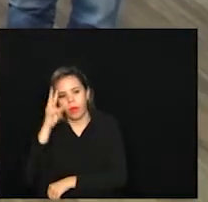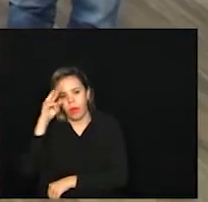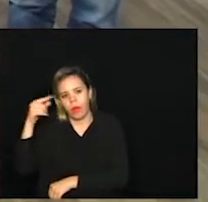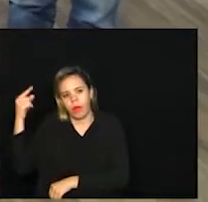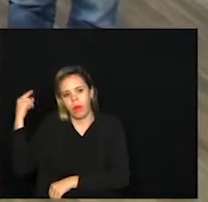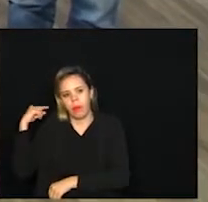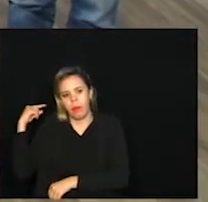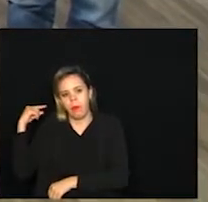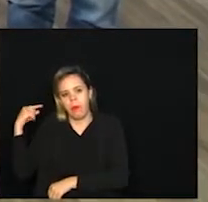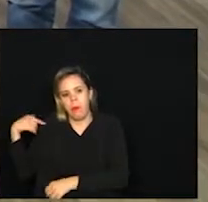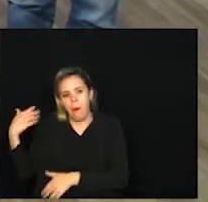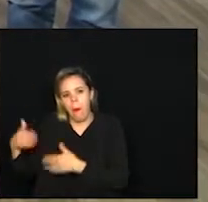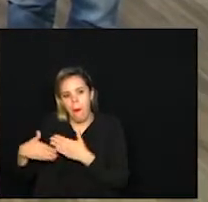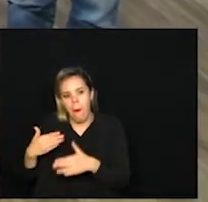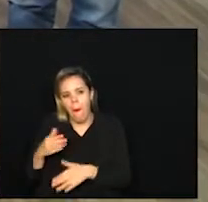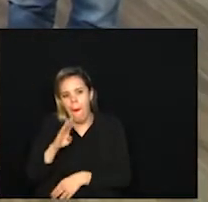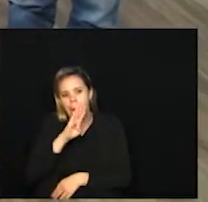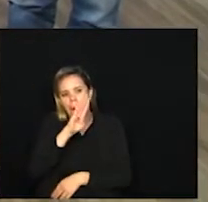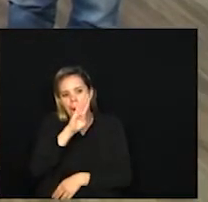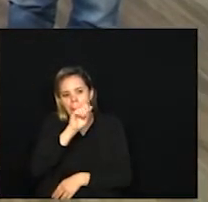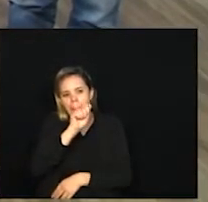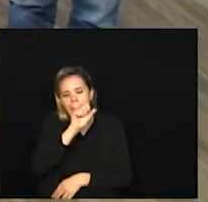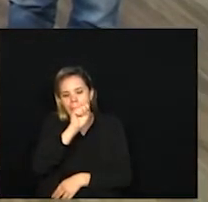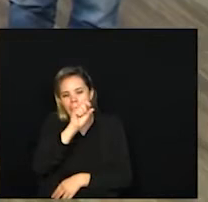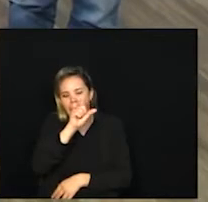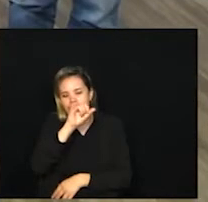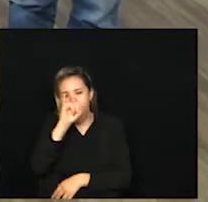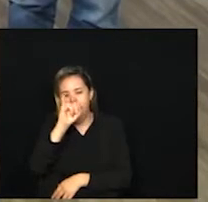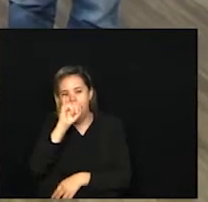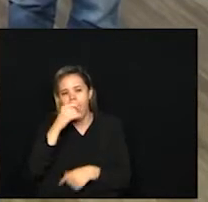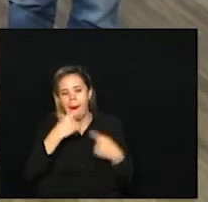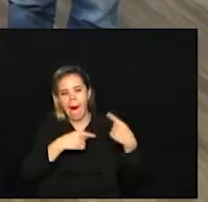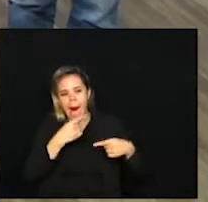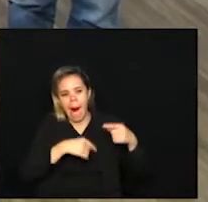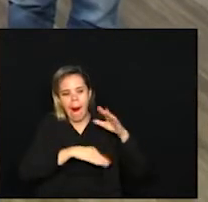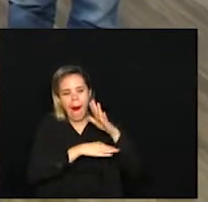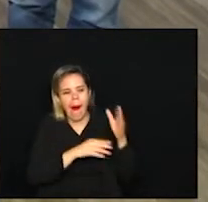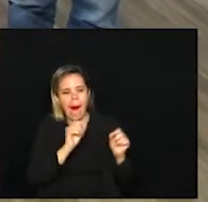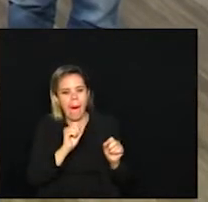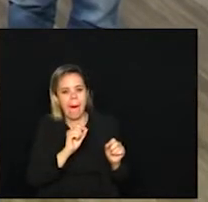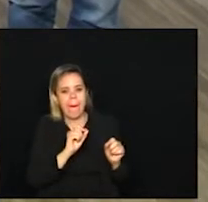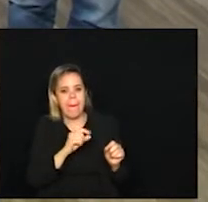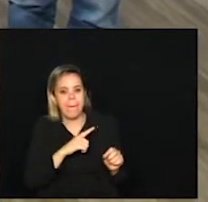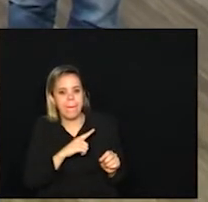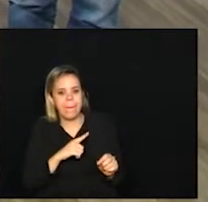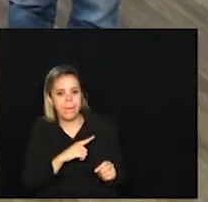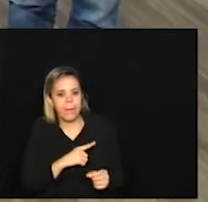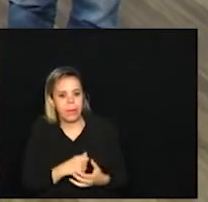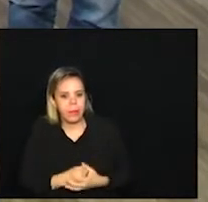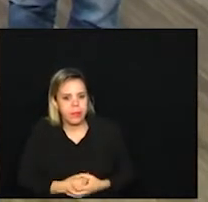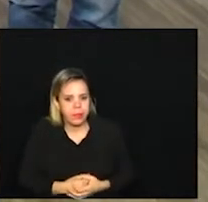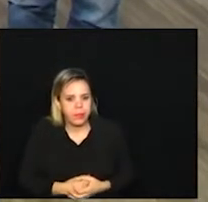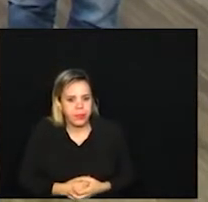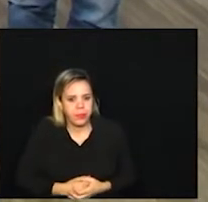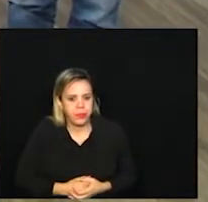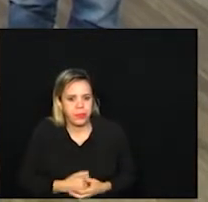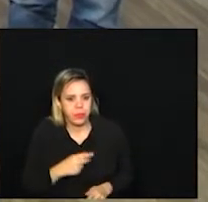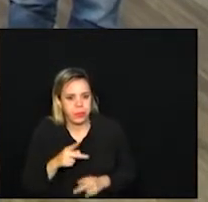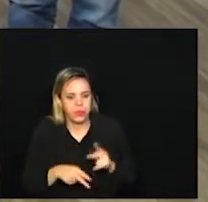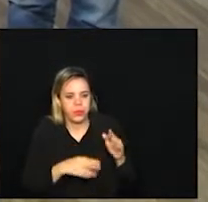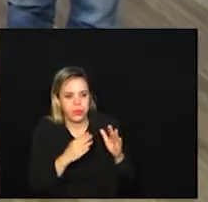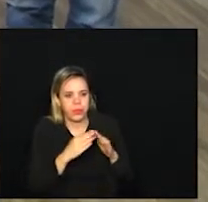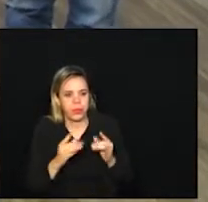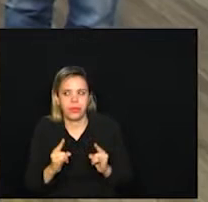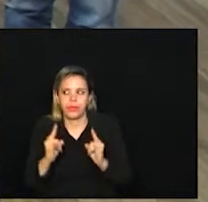lembra que inclusive o Buzz óleo houve muita discussão aqui na Câmara em relação a isso que ele foi colocado as pessoas